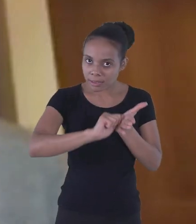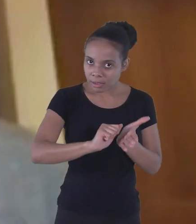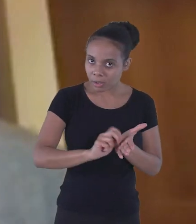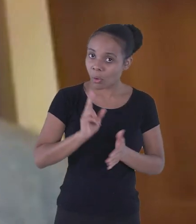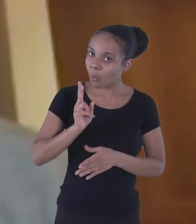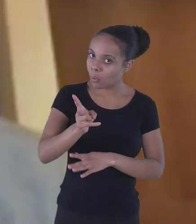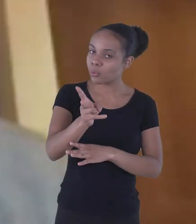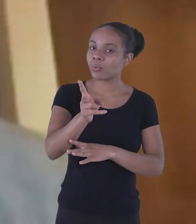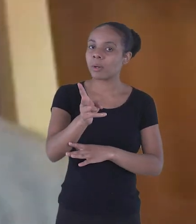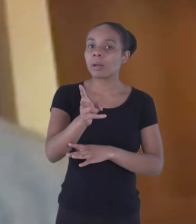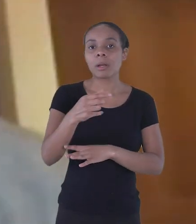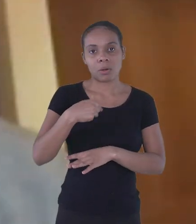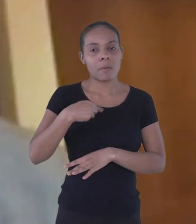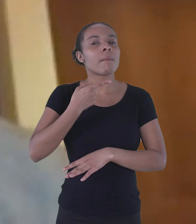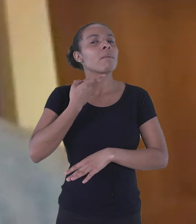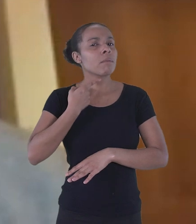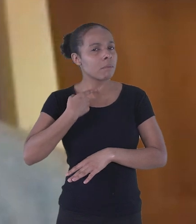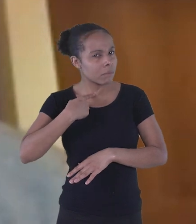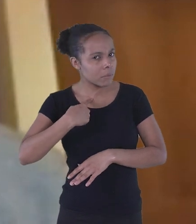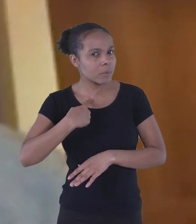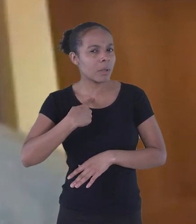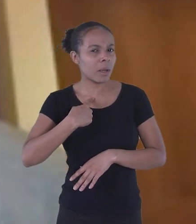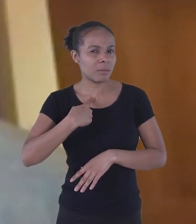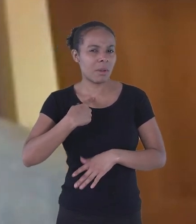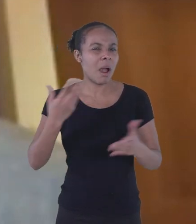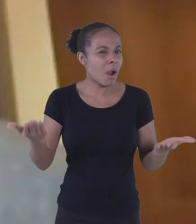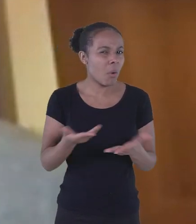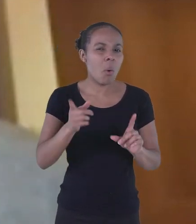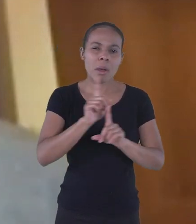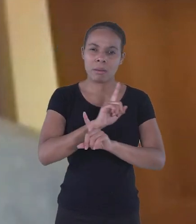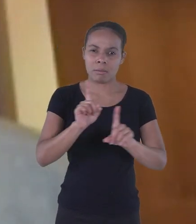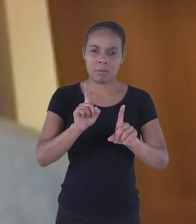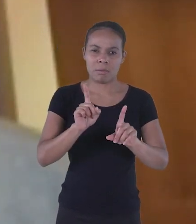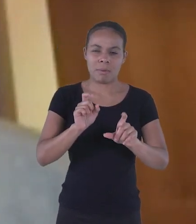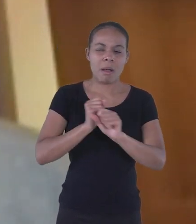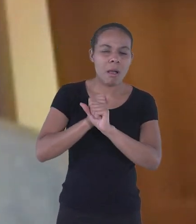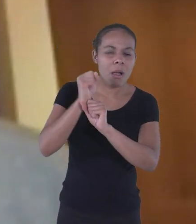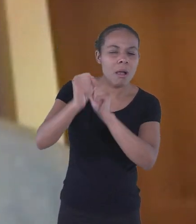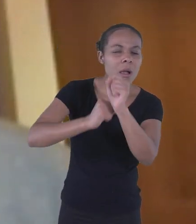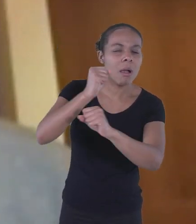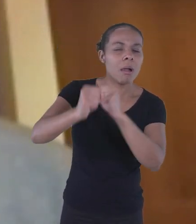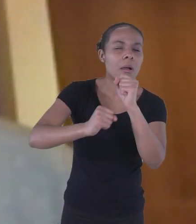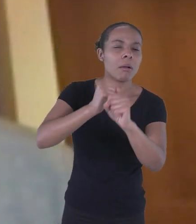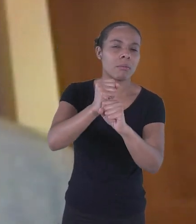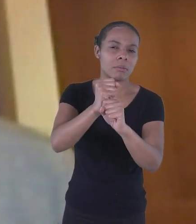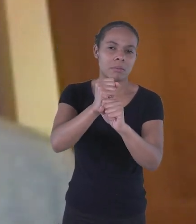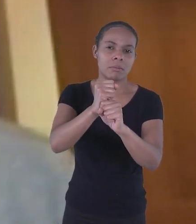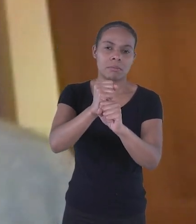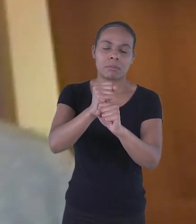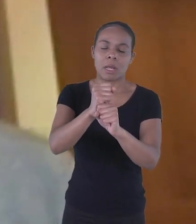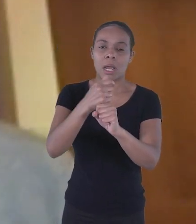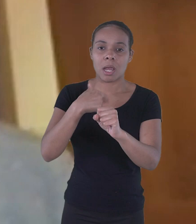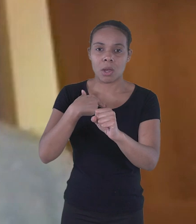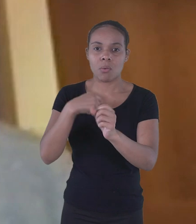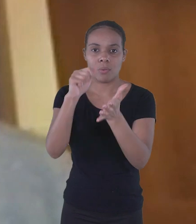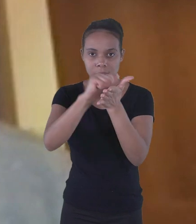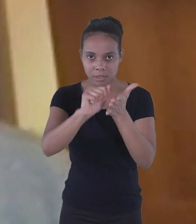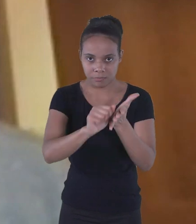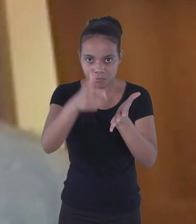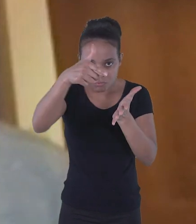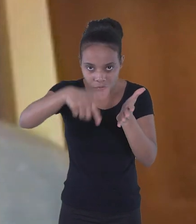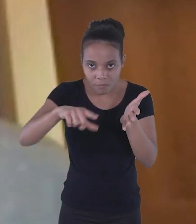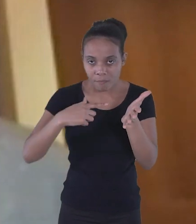eu pretendo, mas daqui a alguns anos, não agora, eu pretendo tratar um pouco do meu ofício.